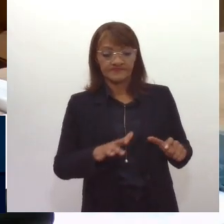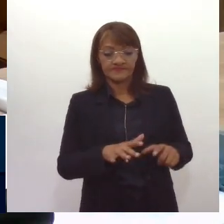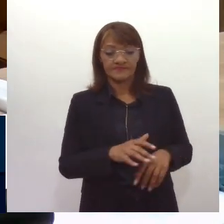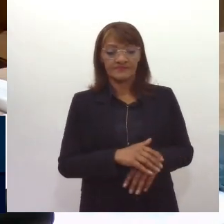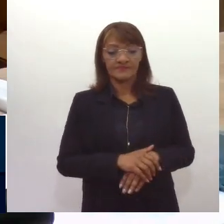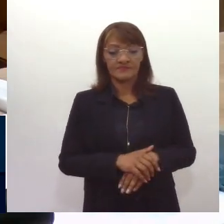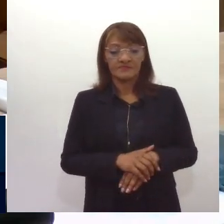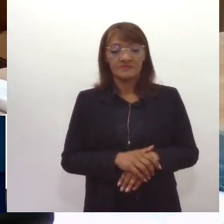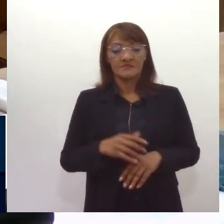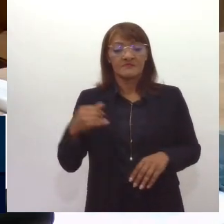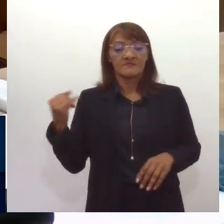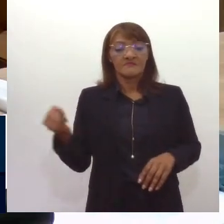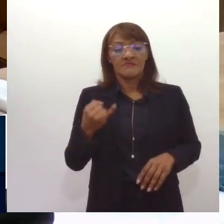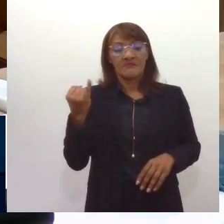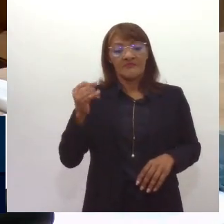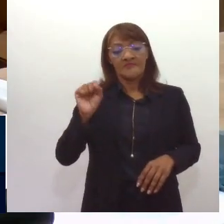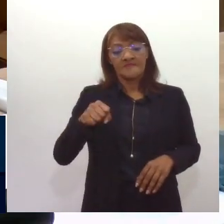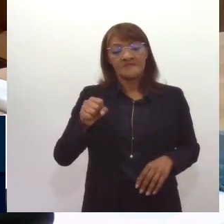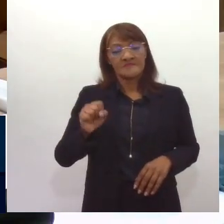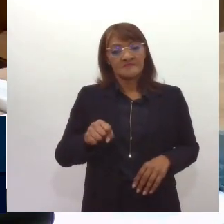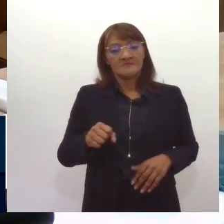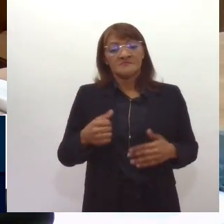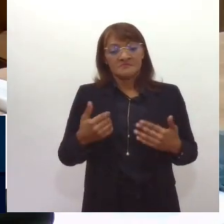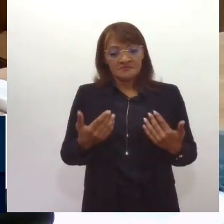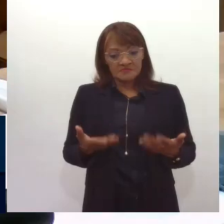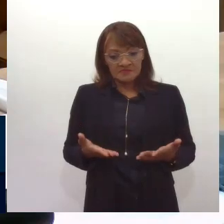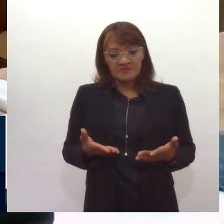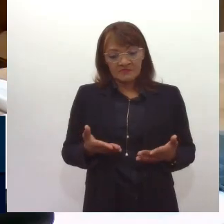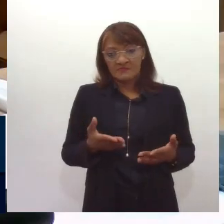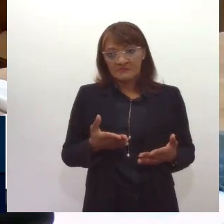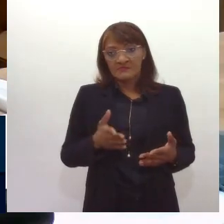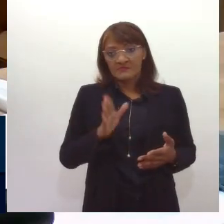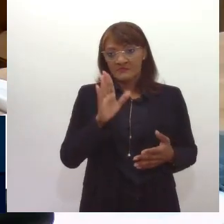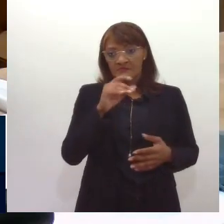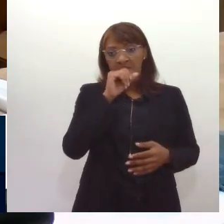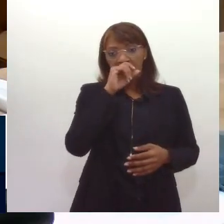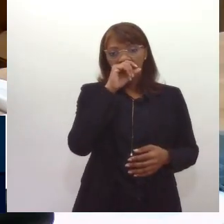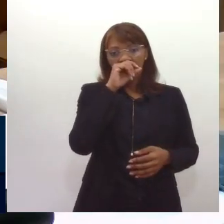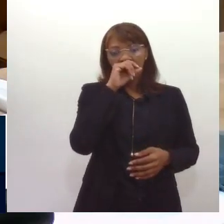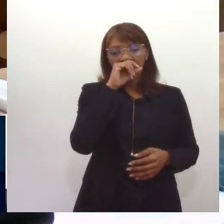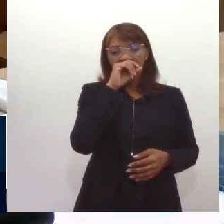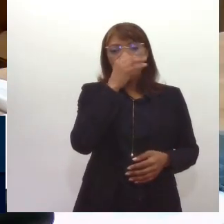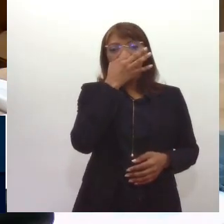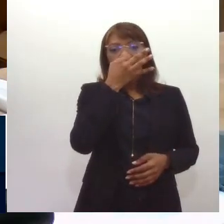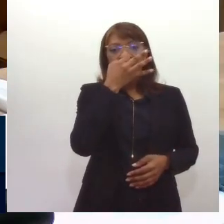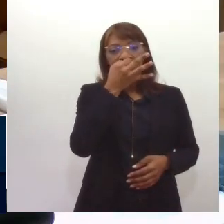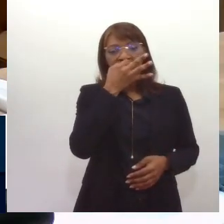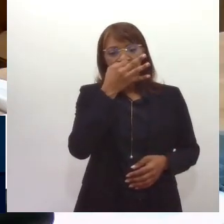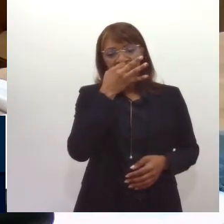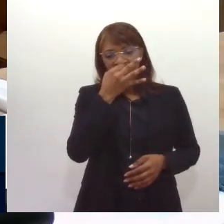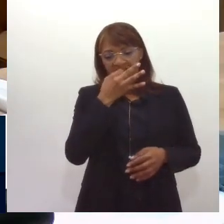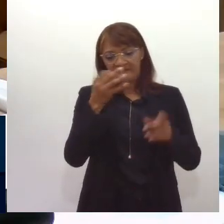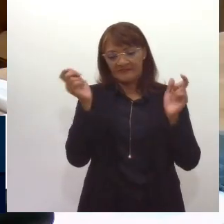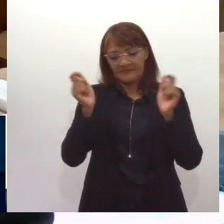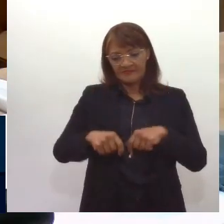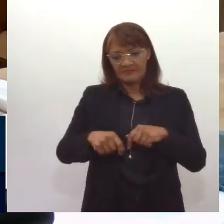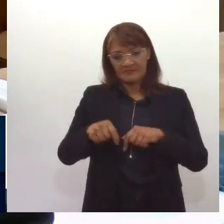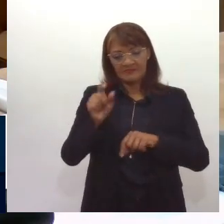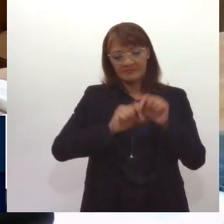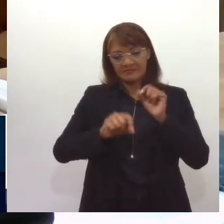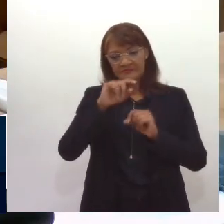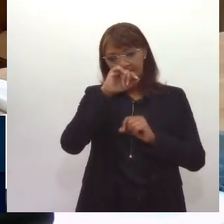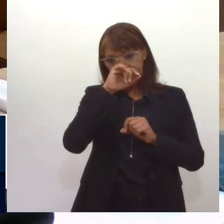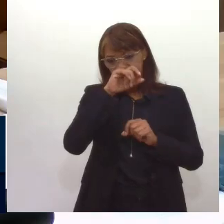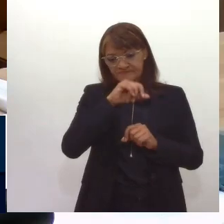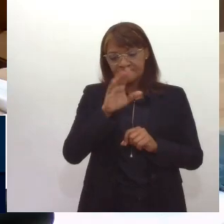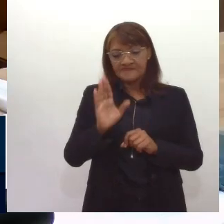já fazendo uma indicação, sugestão, da gente poder fazer uma sessão, uma audiência pública